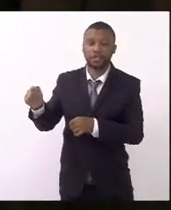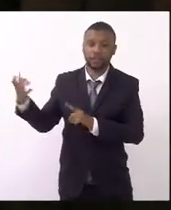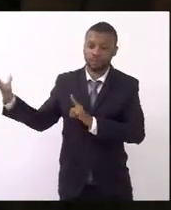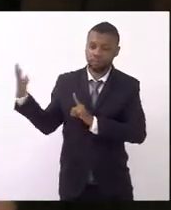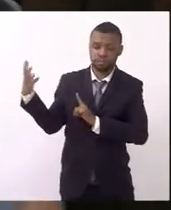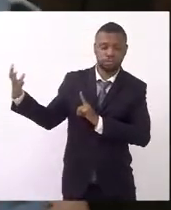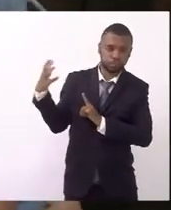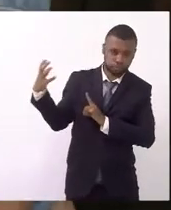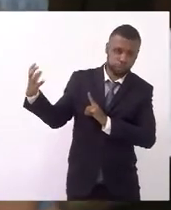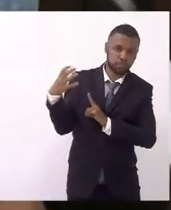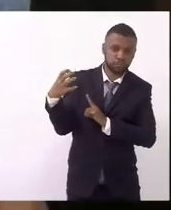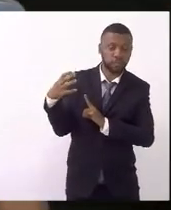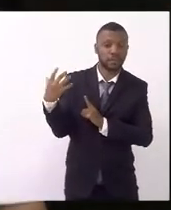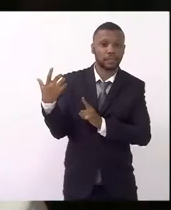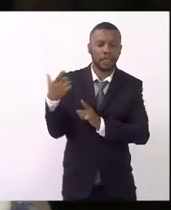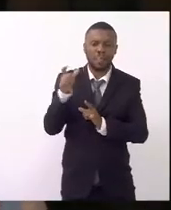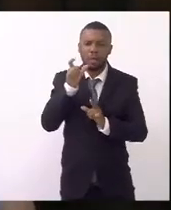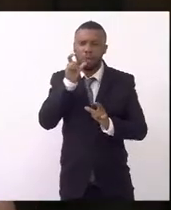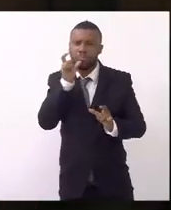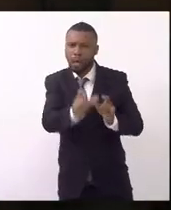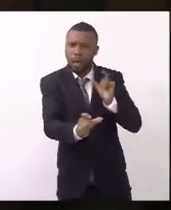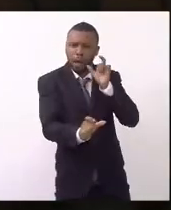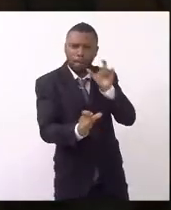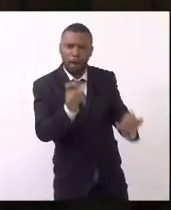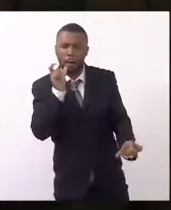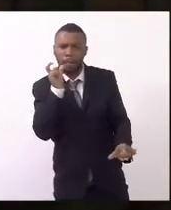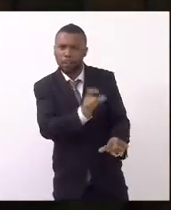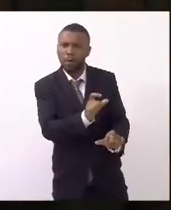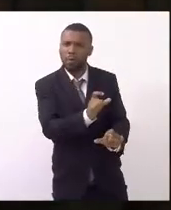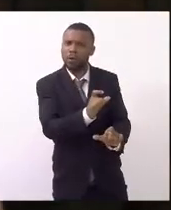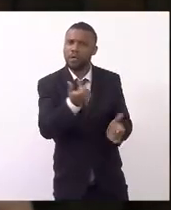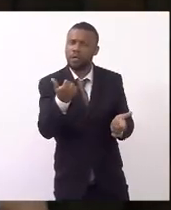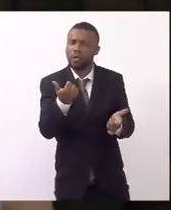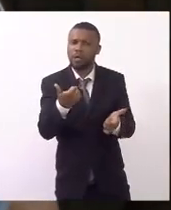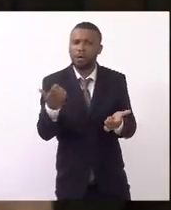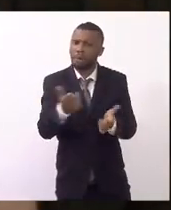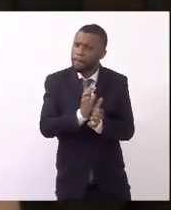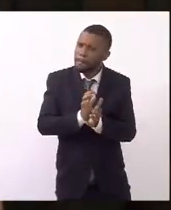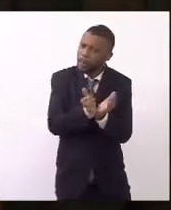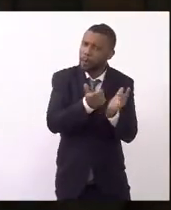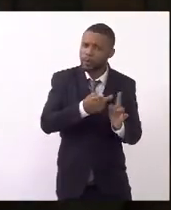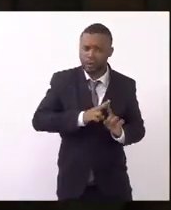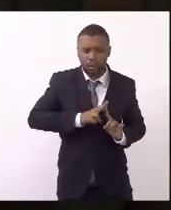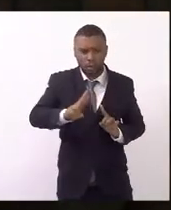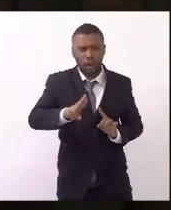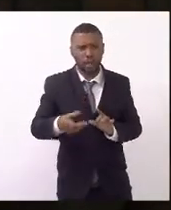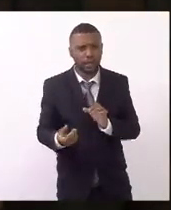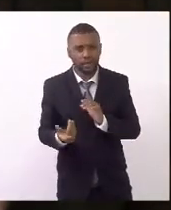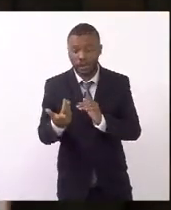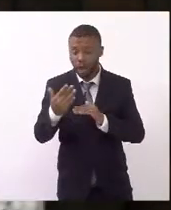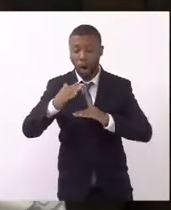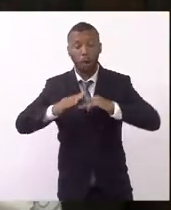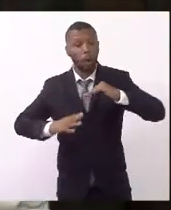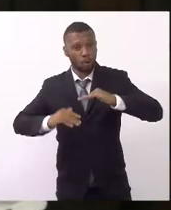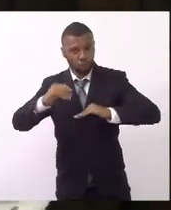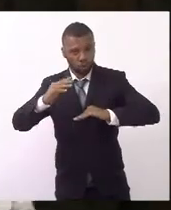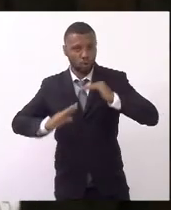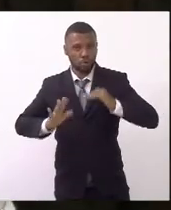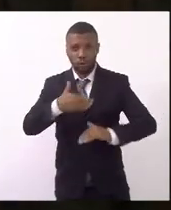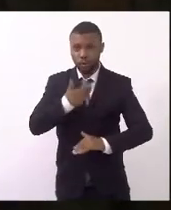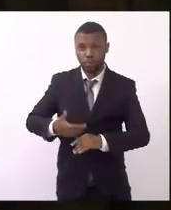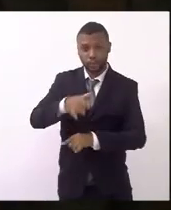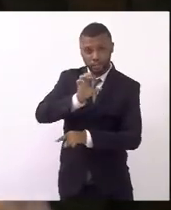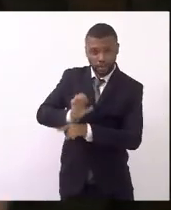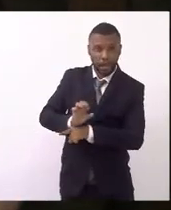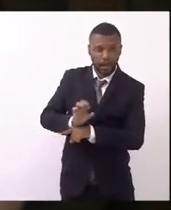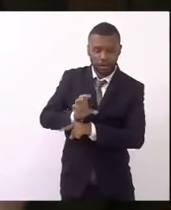e atacados por um fundamentalismo religioso que constitui o nosso estado mas